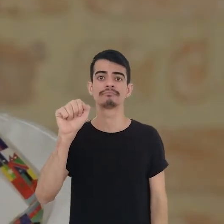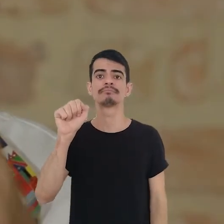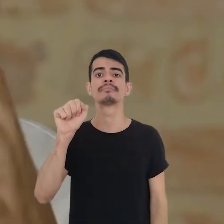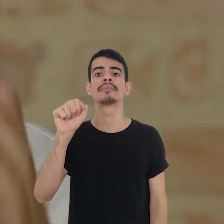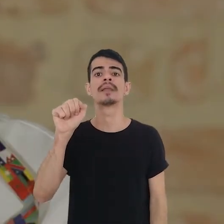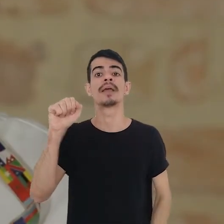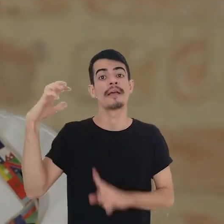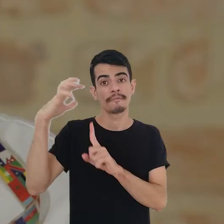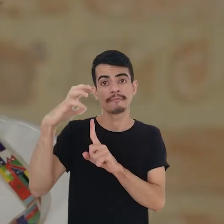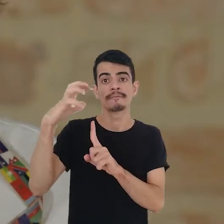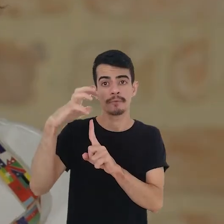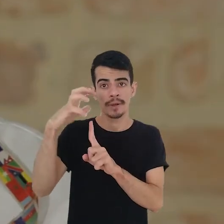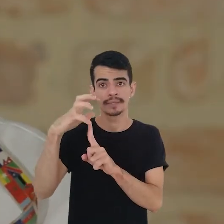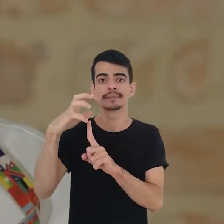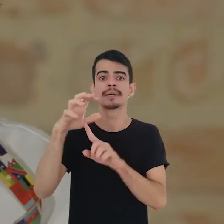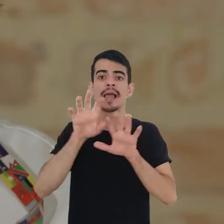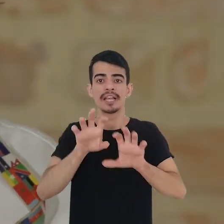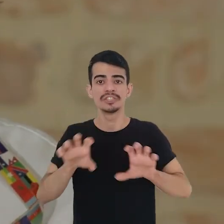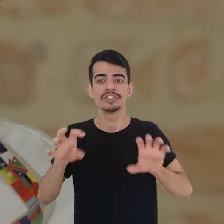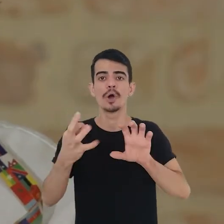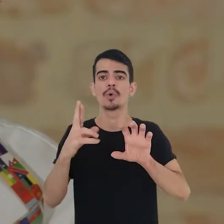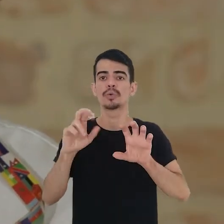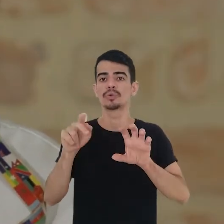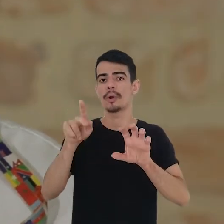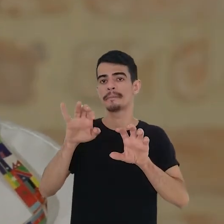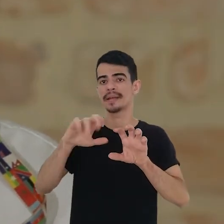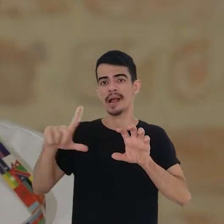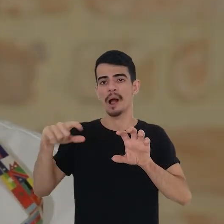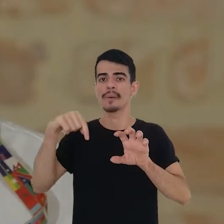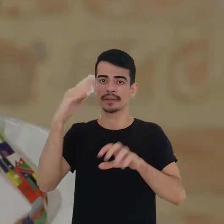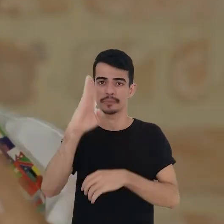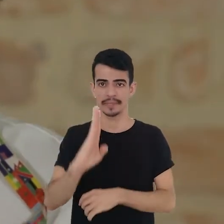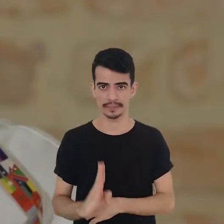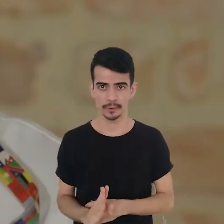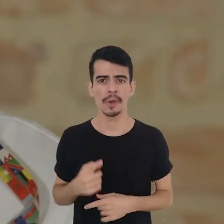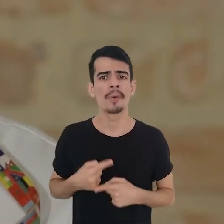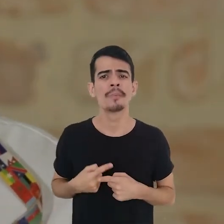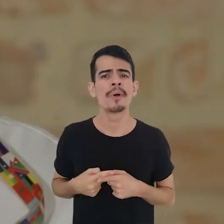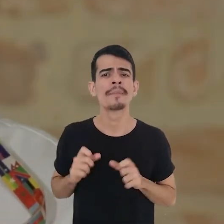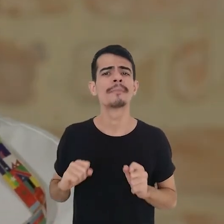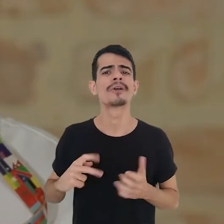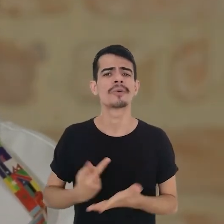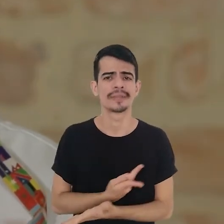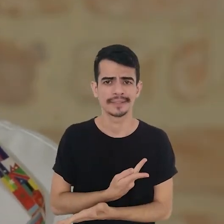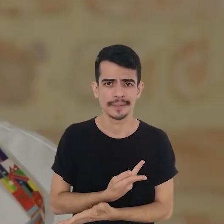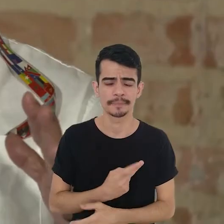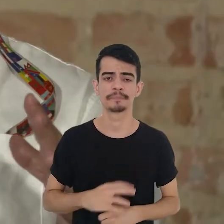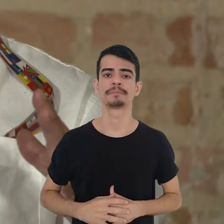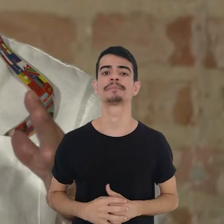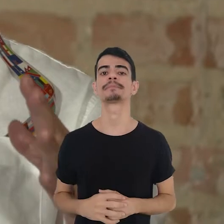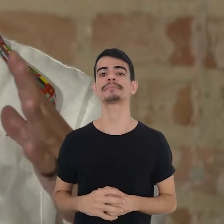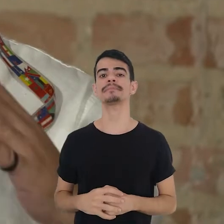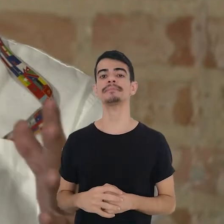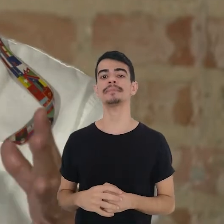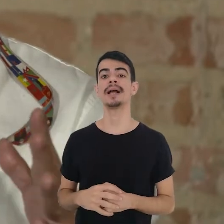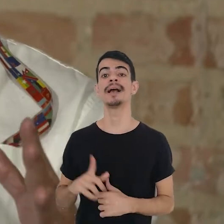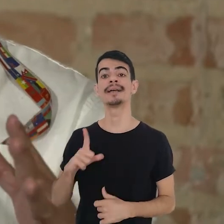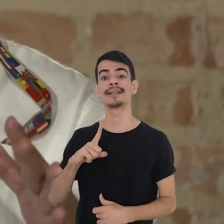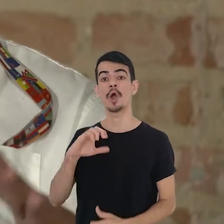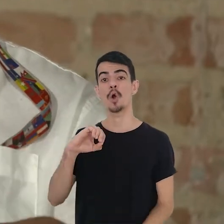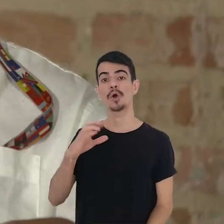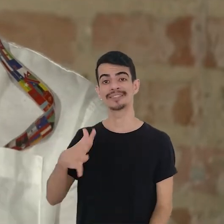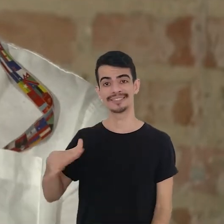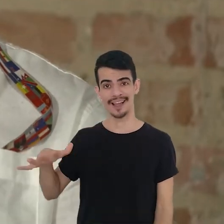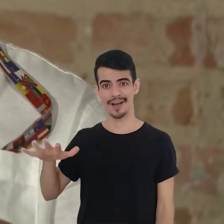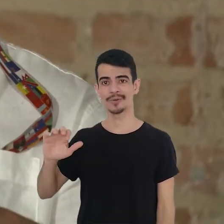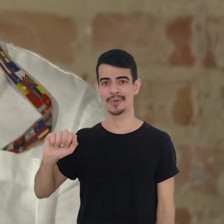vai mudar muito as regiões tropicais aqui no Brasil. E por que isso pode acontecer? No Oceano